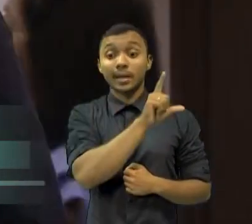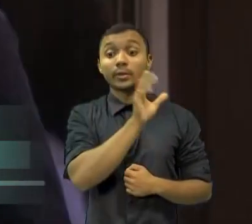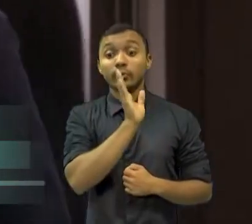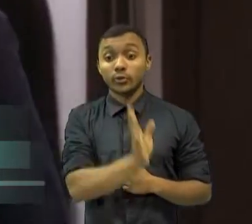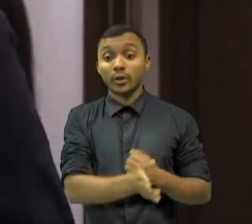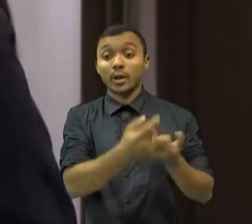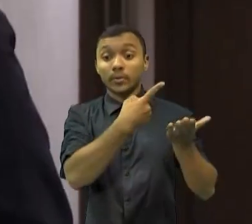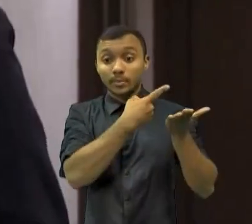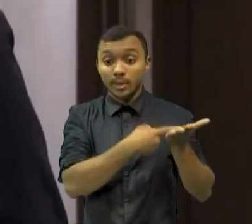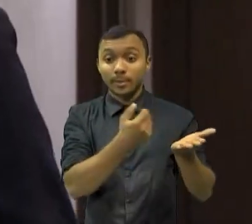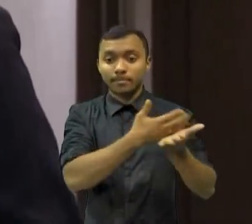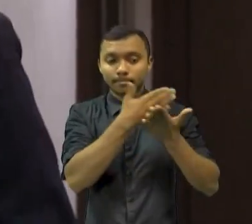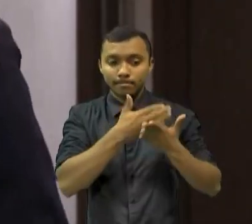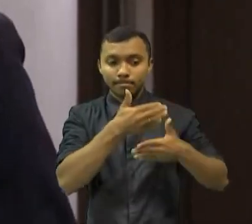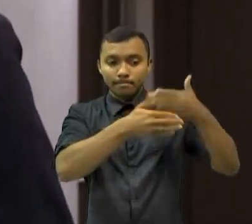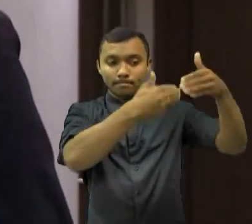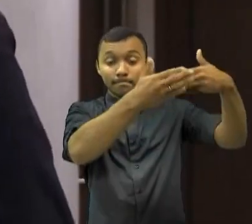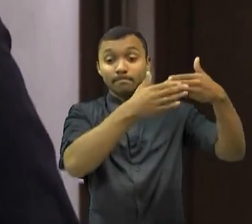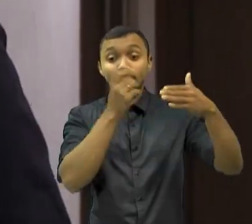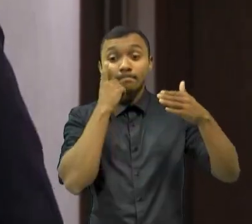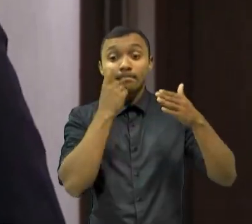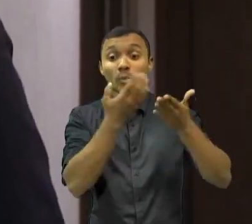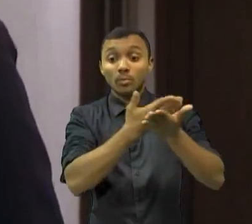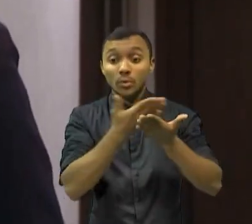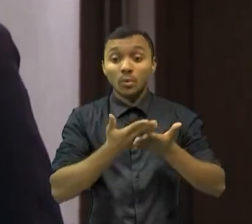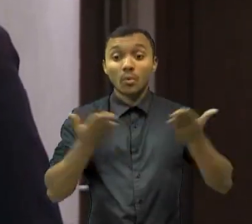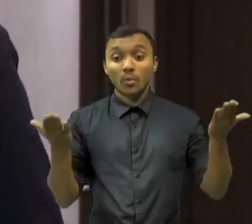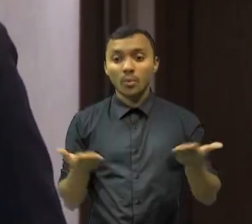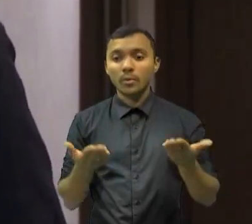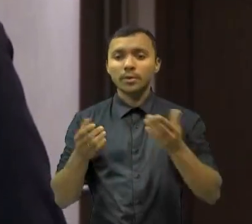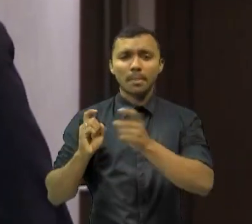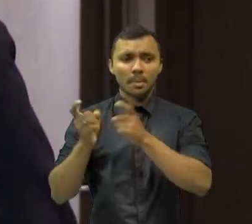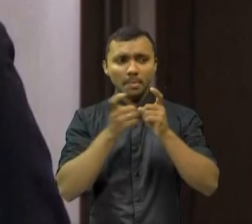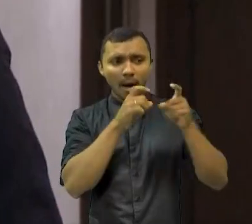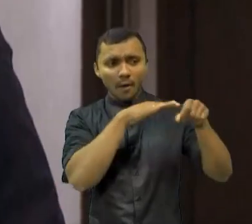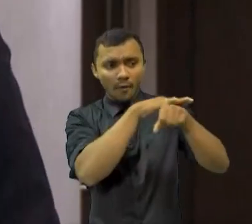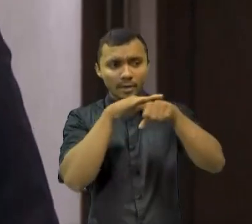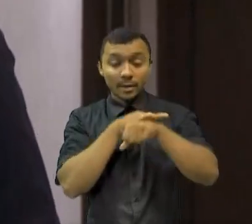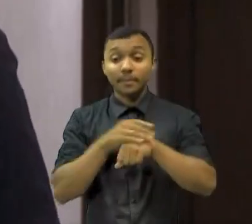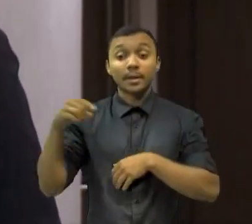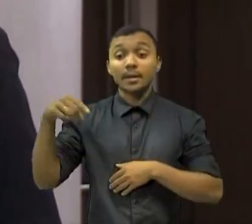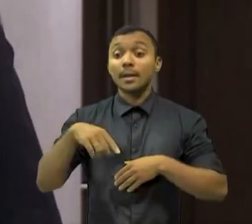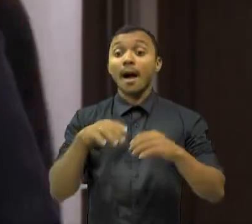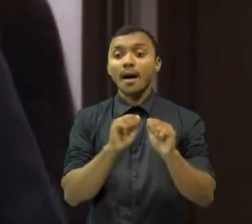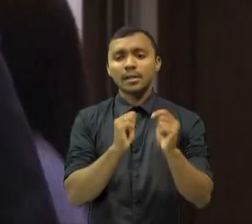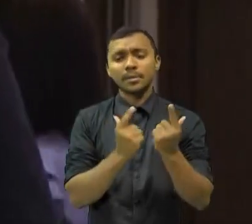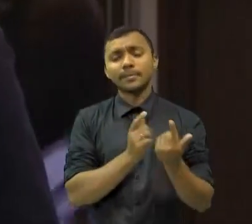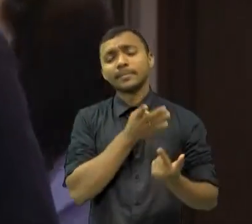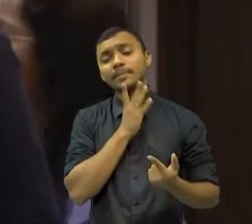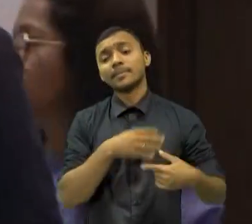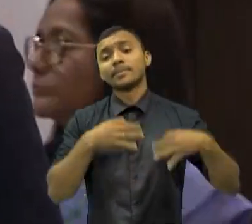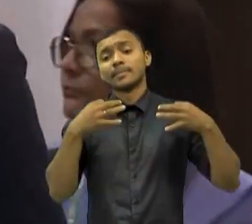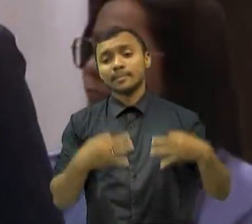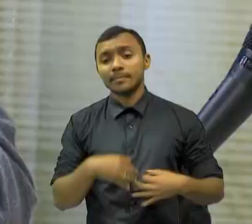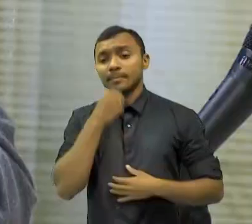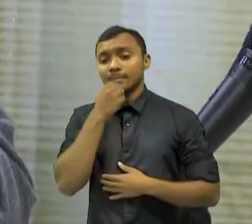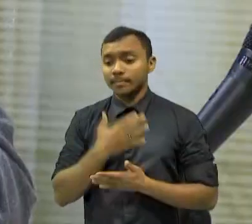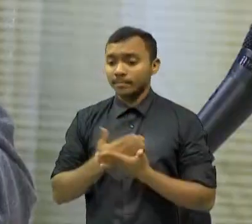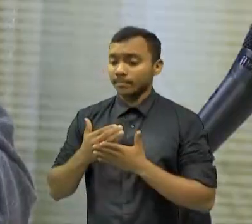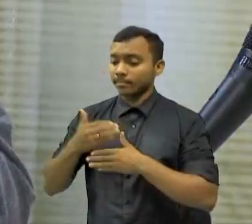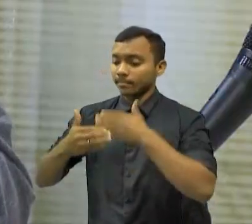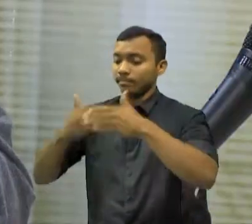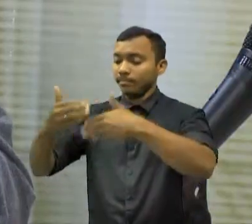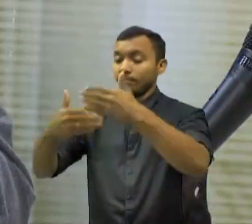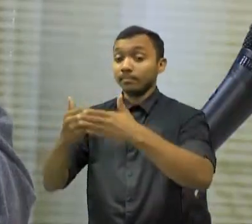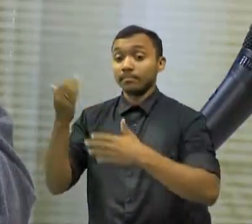aí pela frente, e essa regulação, discutindo aqui na Assembleia, com certeza vai ser um avanço muito grande nesse setor. Para